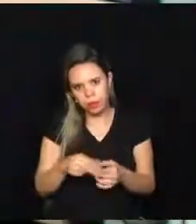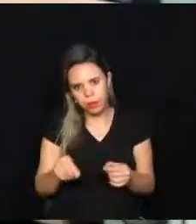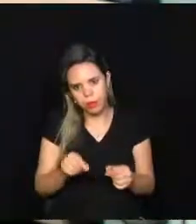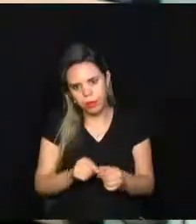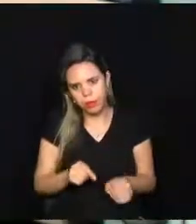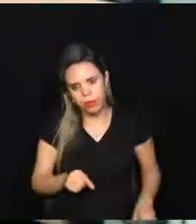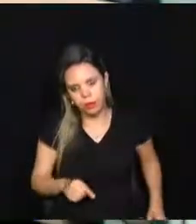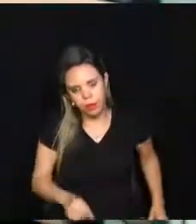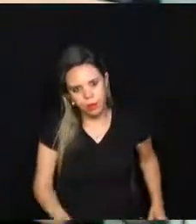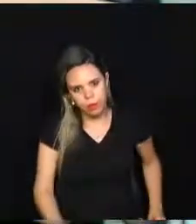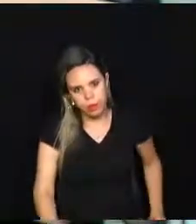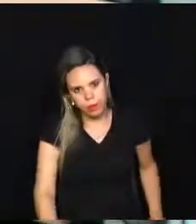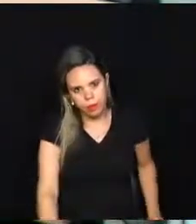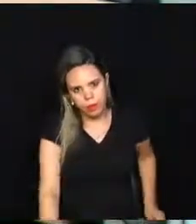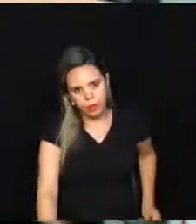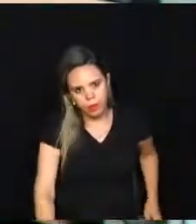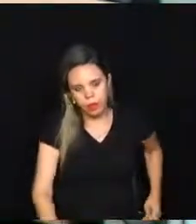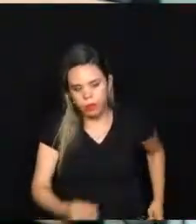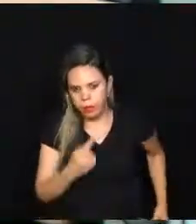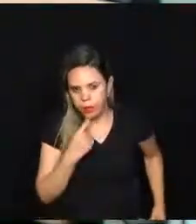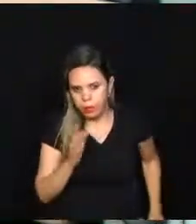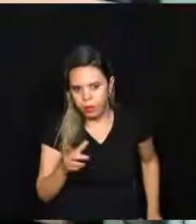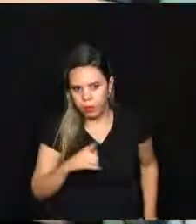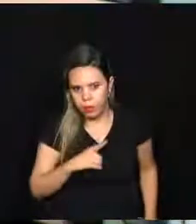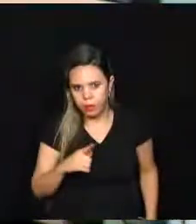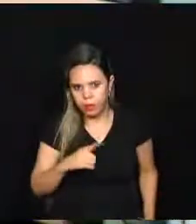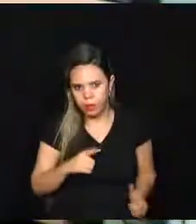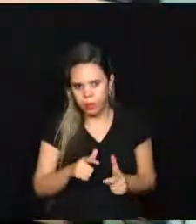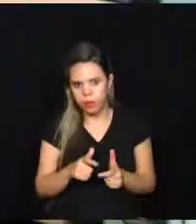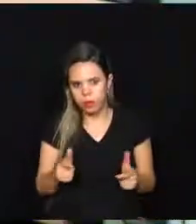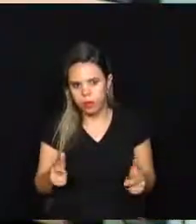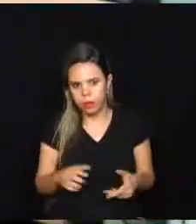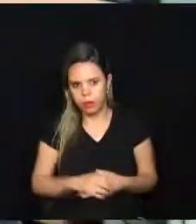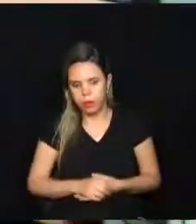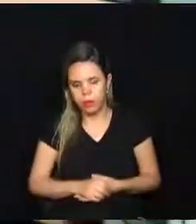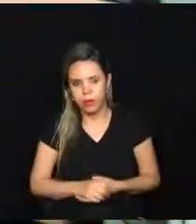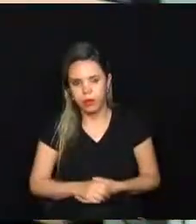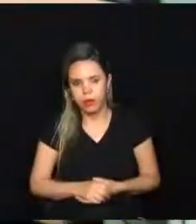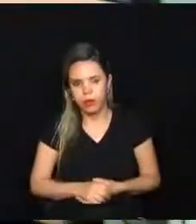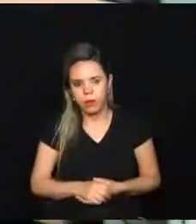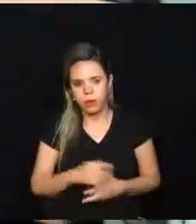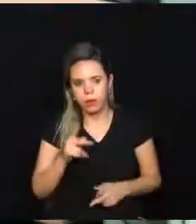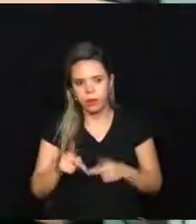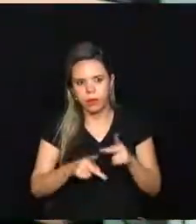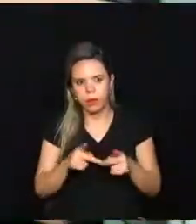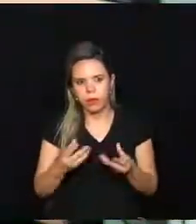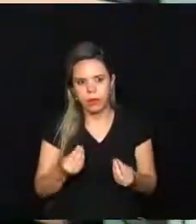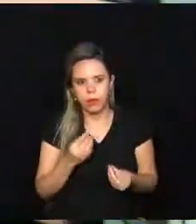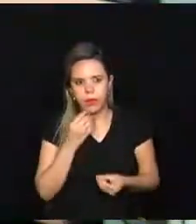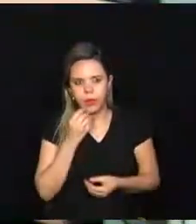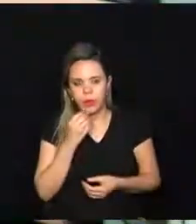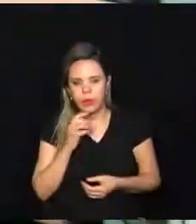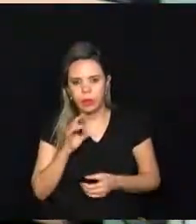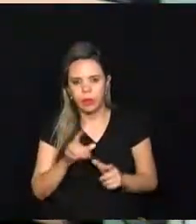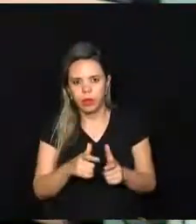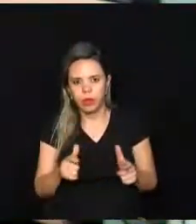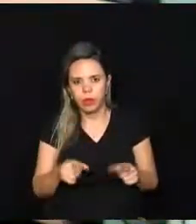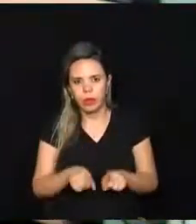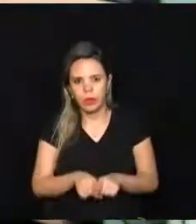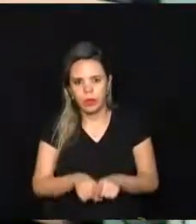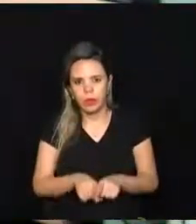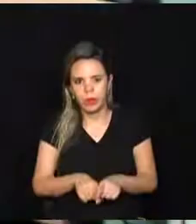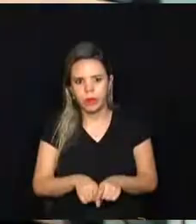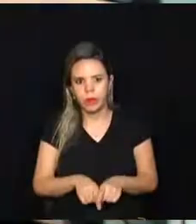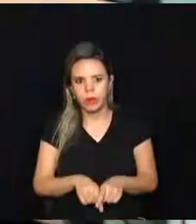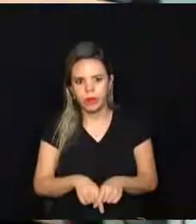E aqui em Campinas nós já temos uma grande, muitas pessoas, né, que só cresce, só